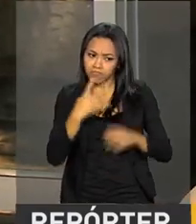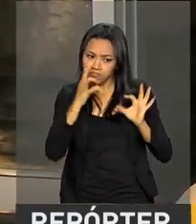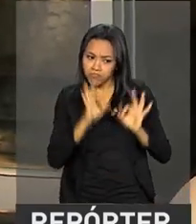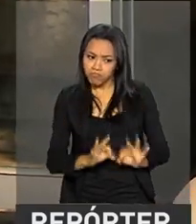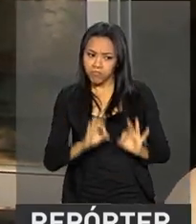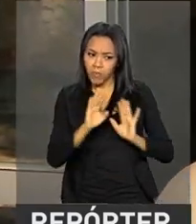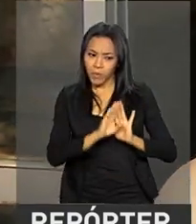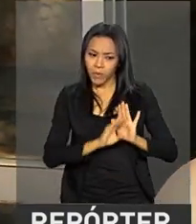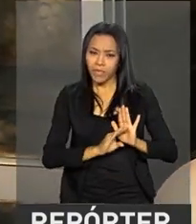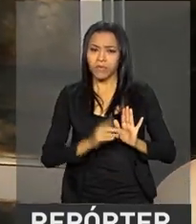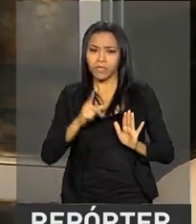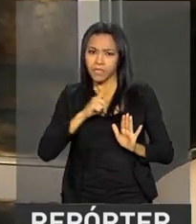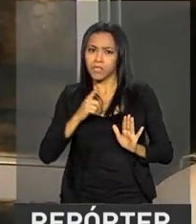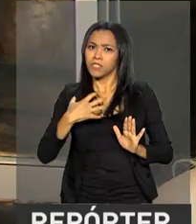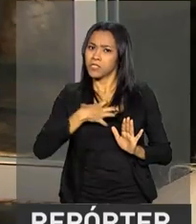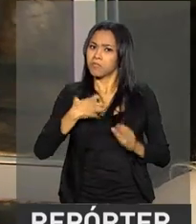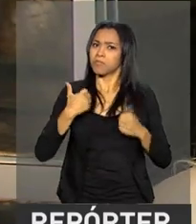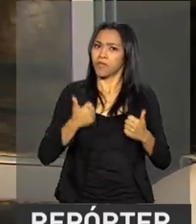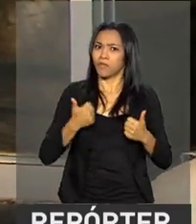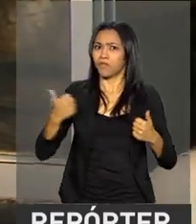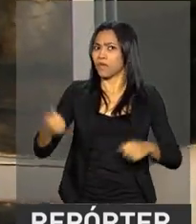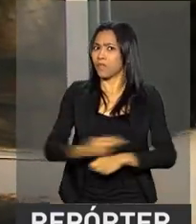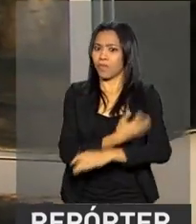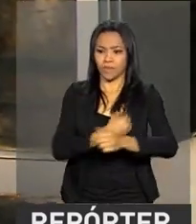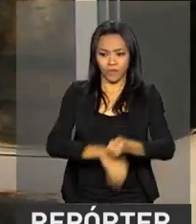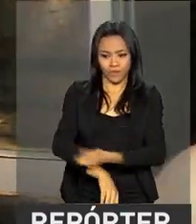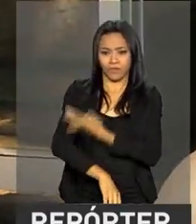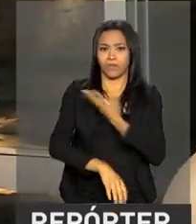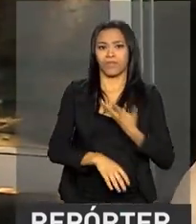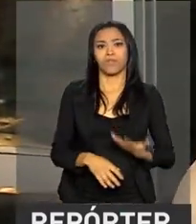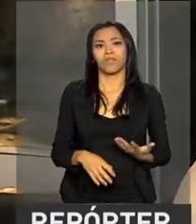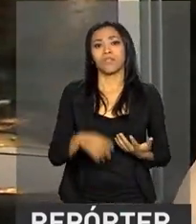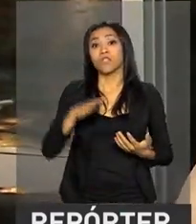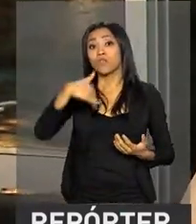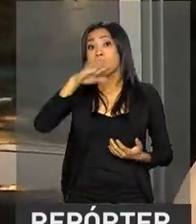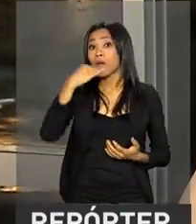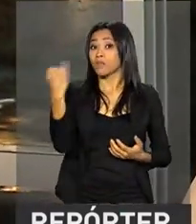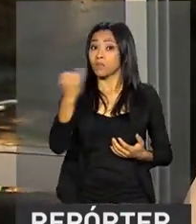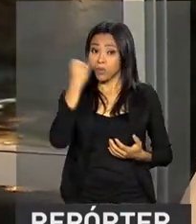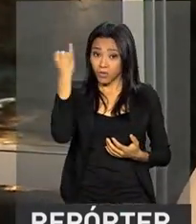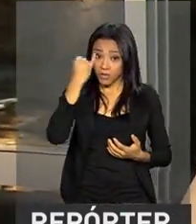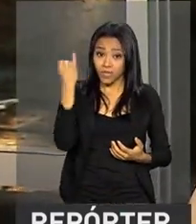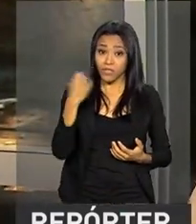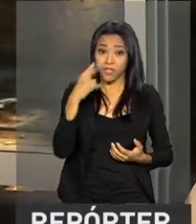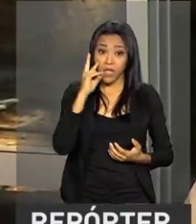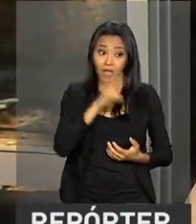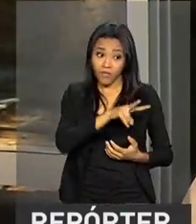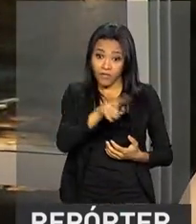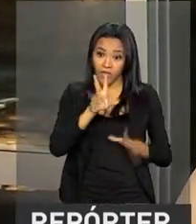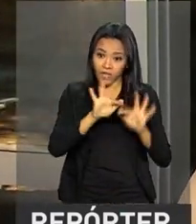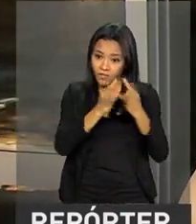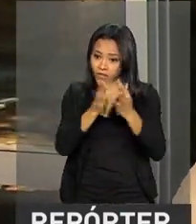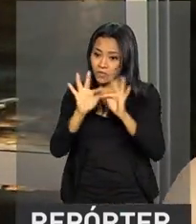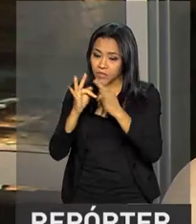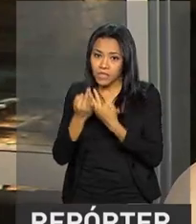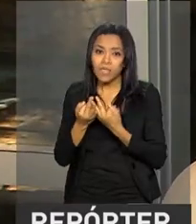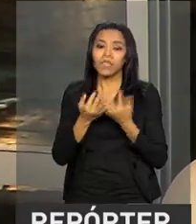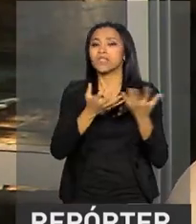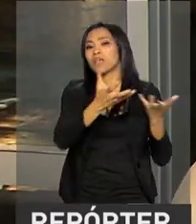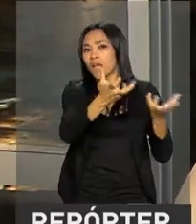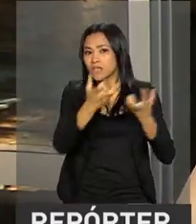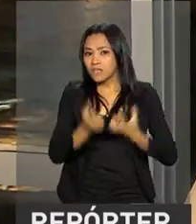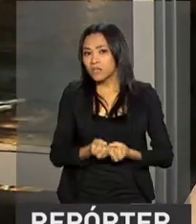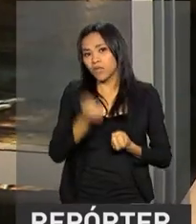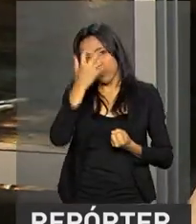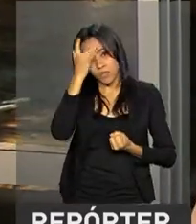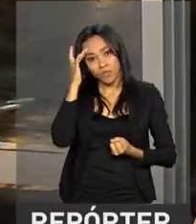é gratificante e foi emocionante. E o mais importante é ver as famílias recebendo os